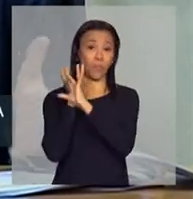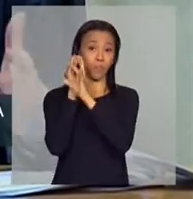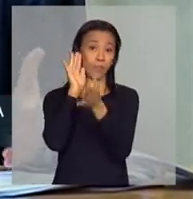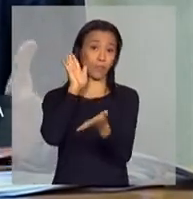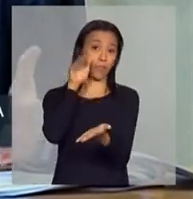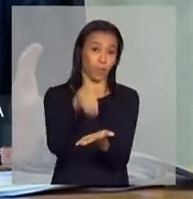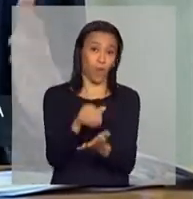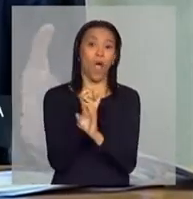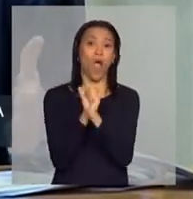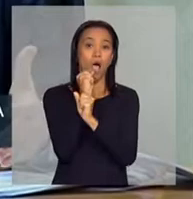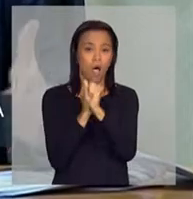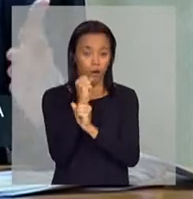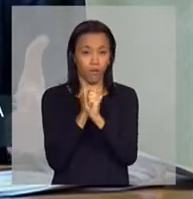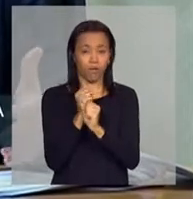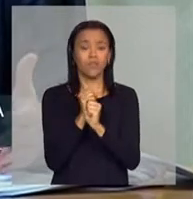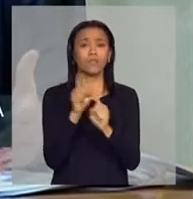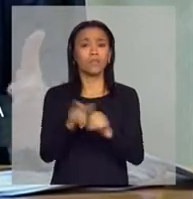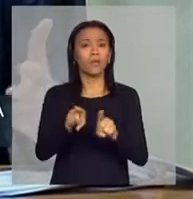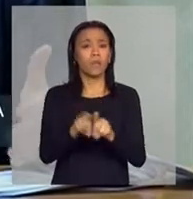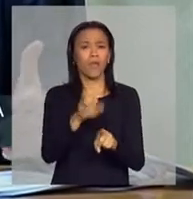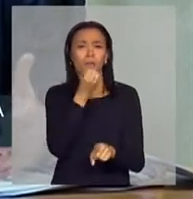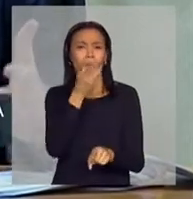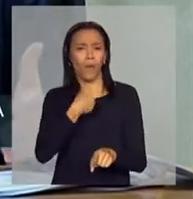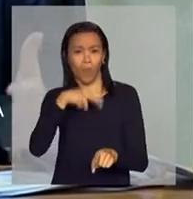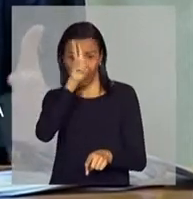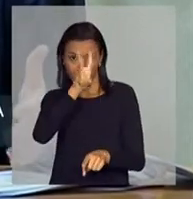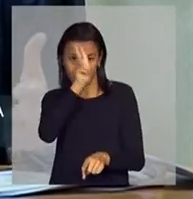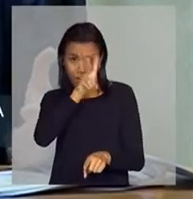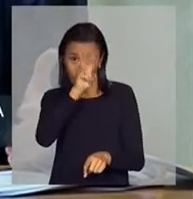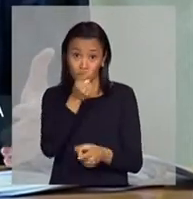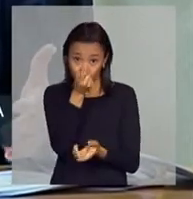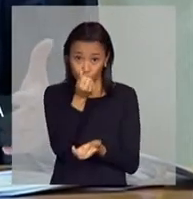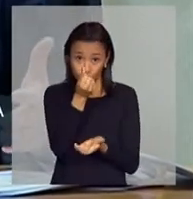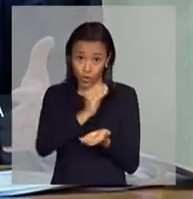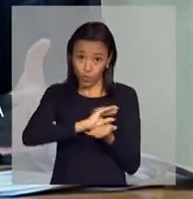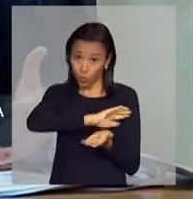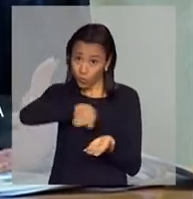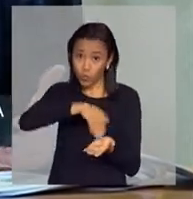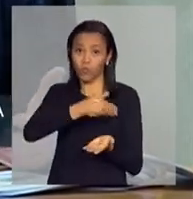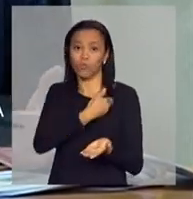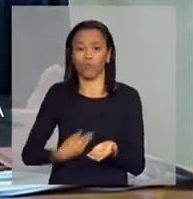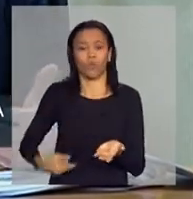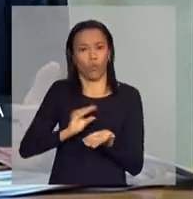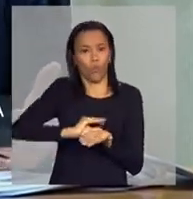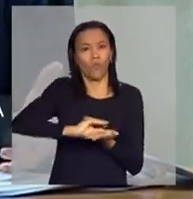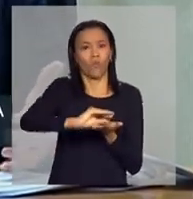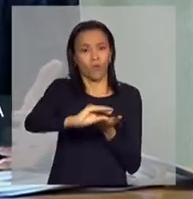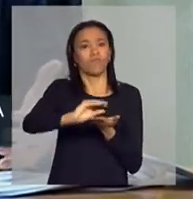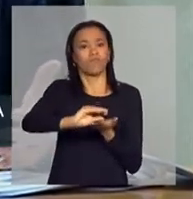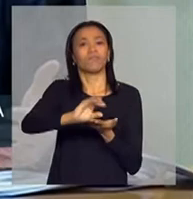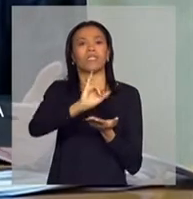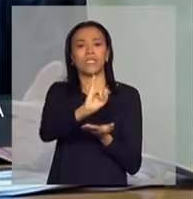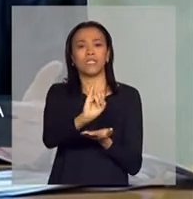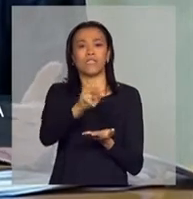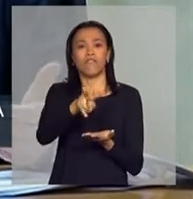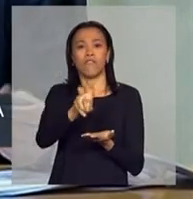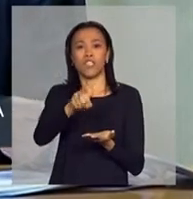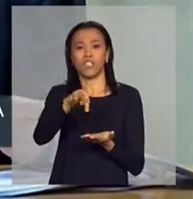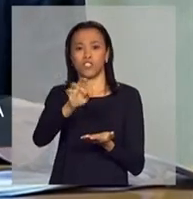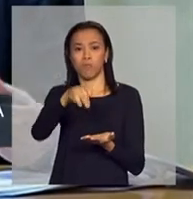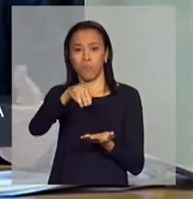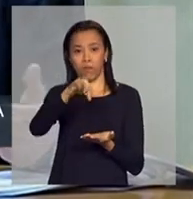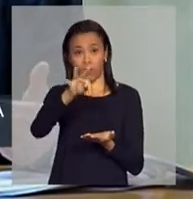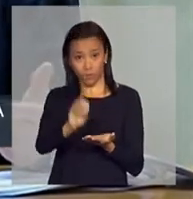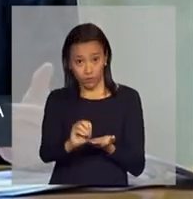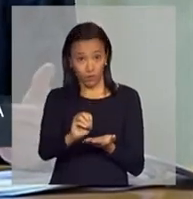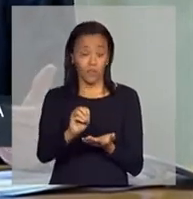e é bom lembrar que o grosso dos estímulos do Governo foi para investimento né e ainda não entraram